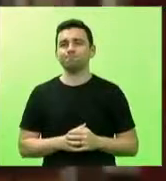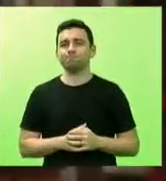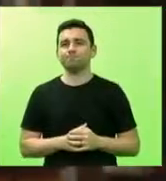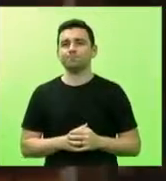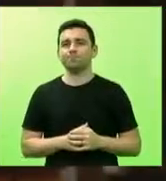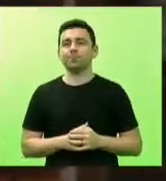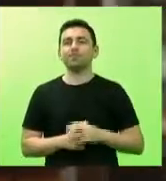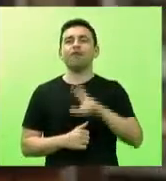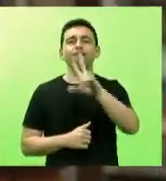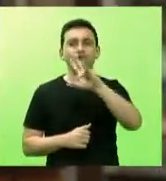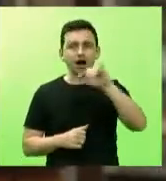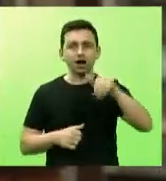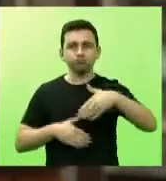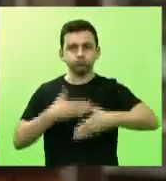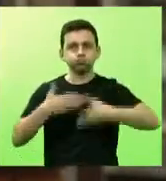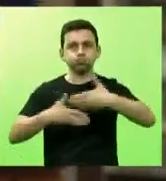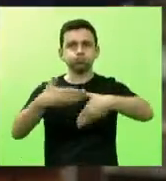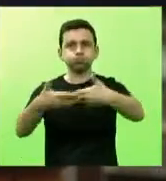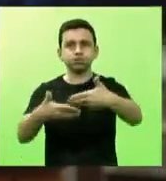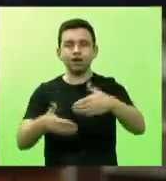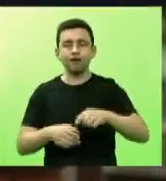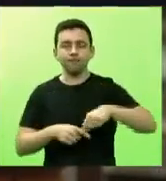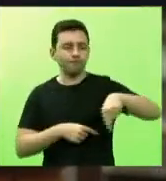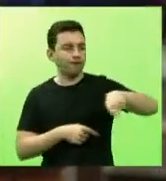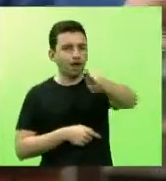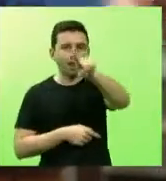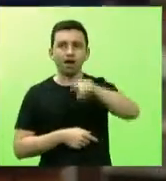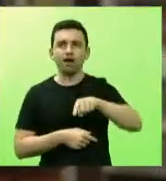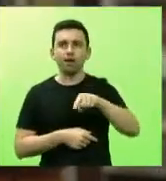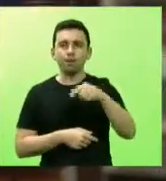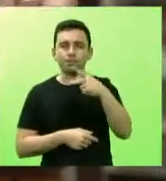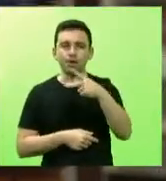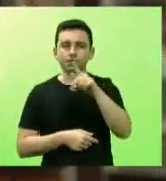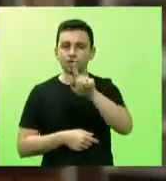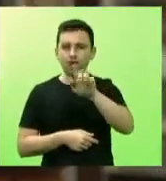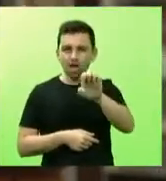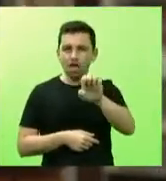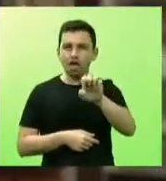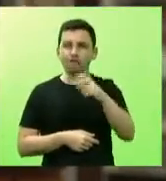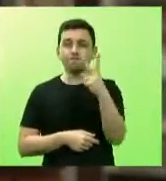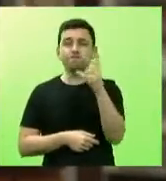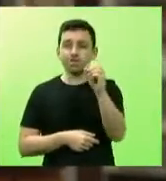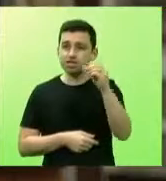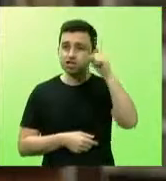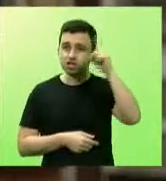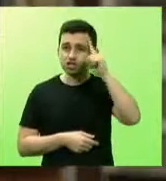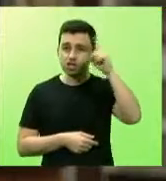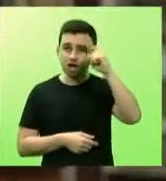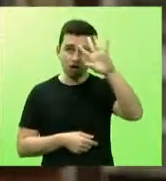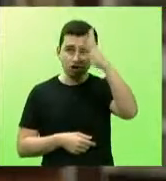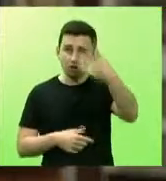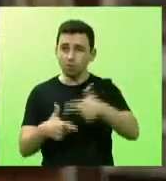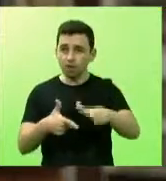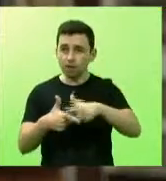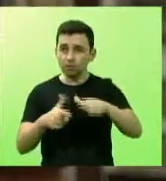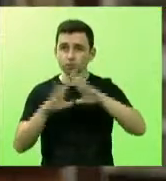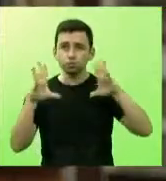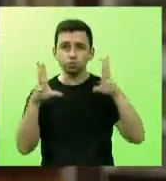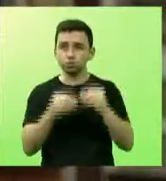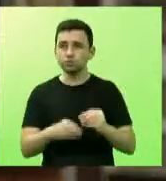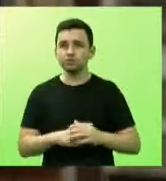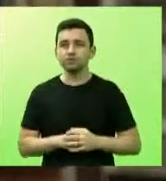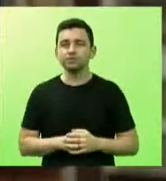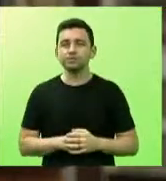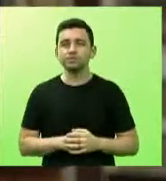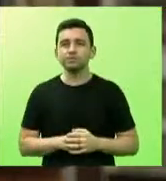Vai ser o encaminhamento que eu vou dar para eles. Vai lá na PGE, 20 dias, teu problema está resolvido. Seus problemas acabaram.